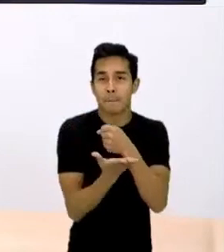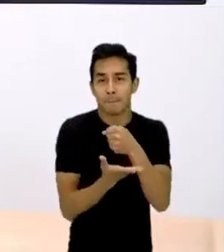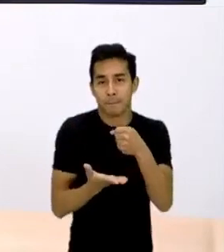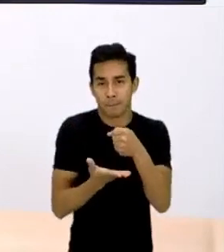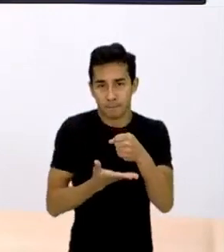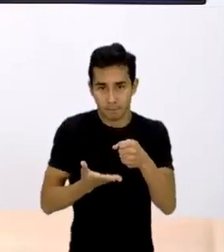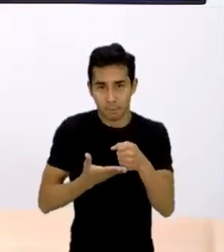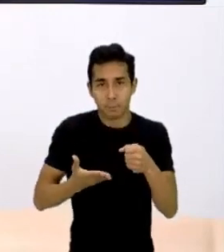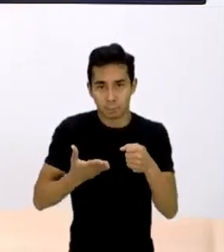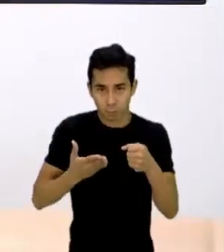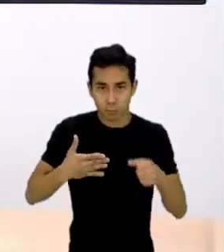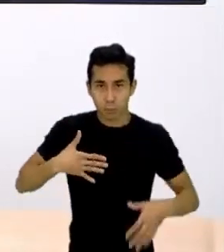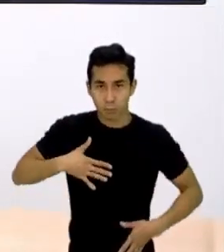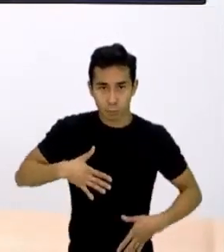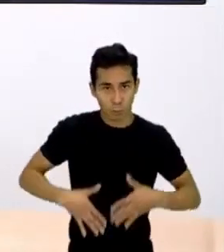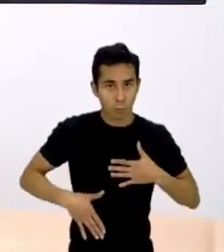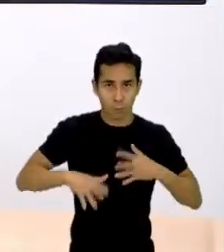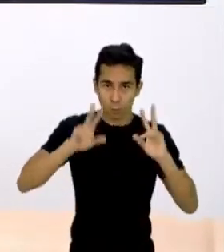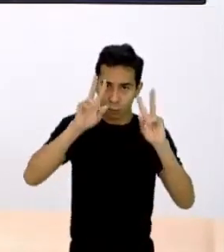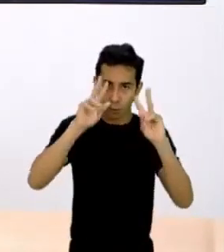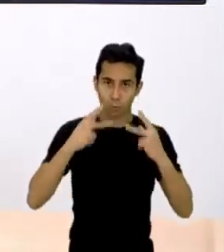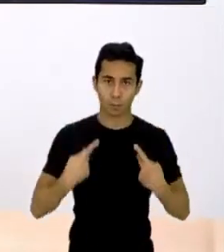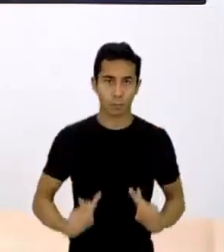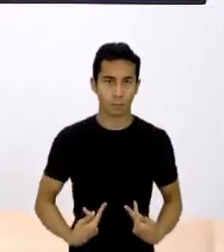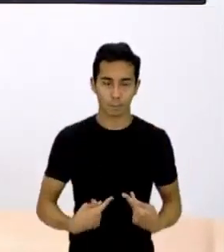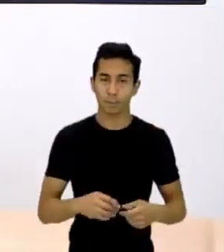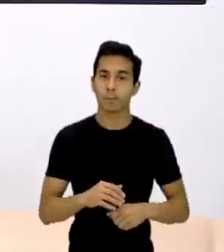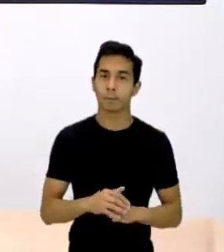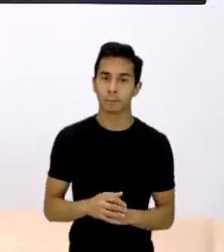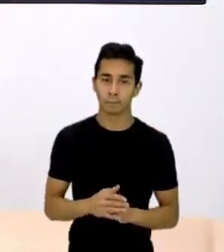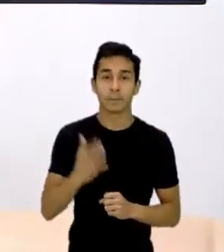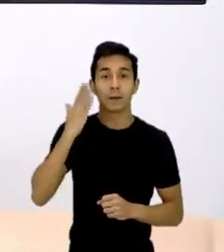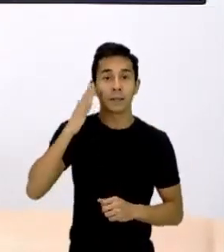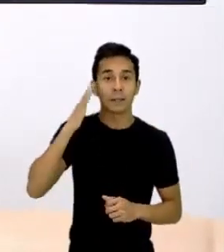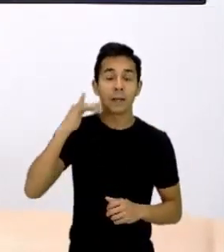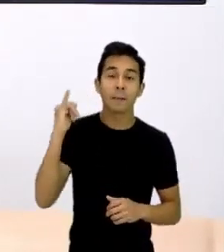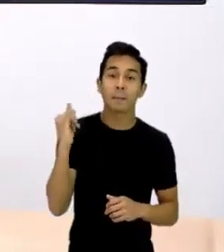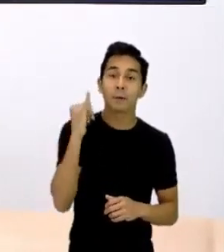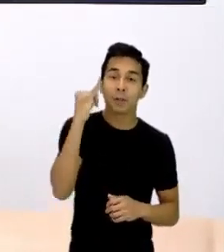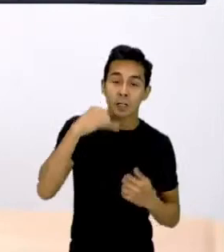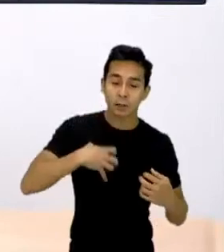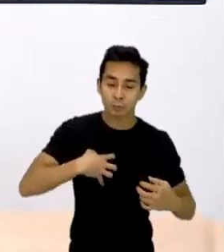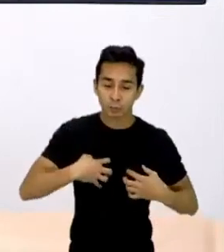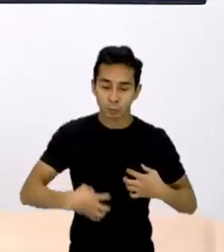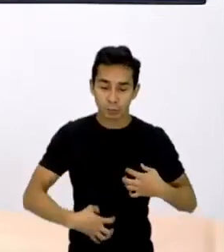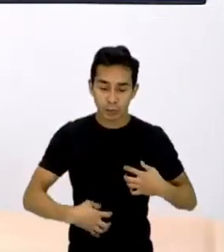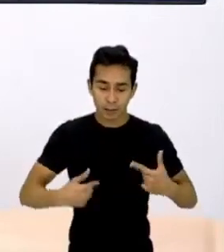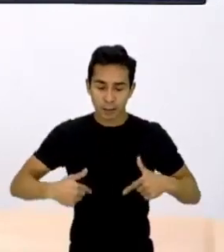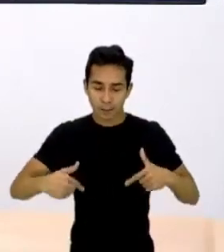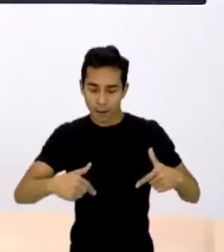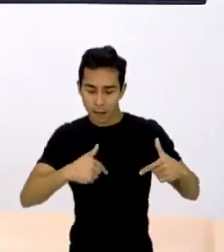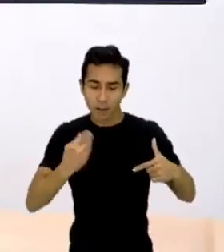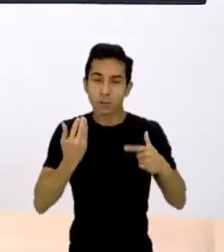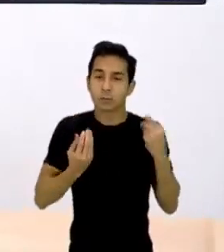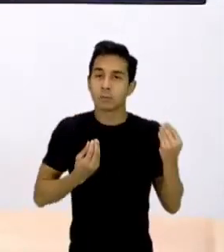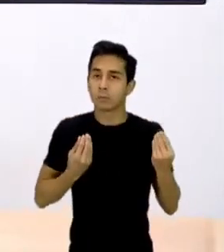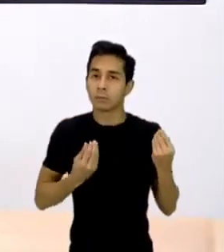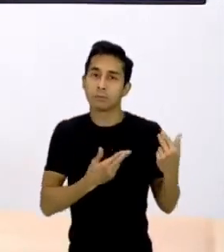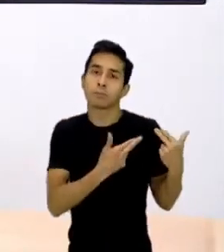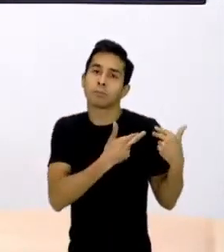corpo humano agora, a importância, como eles trabalham, essa corresponsabilidade que a gente